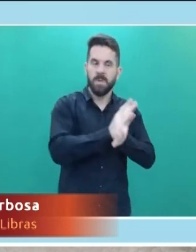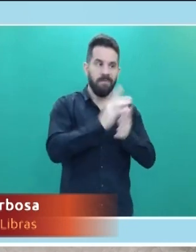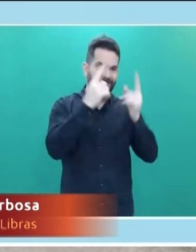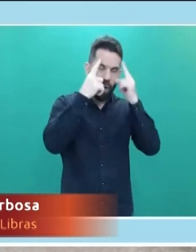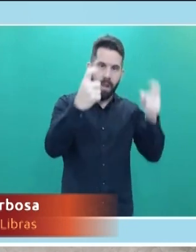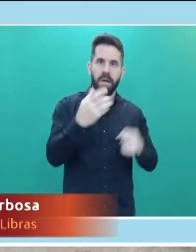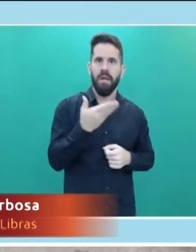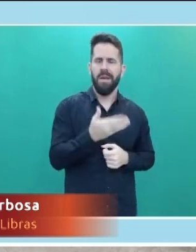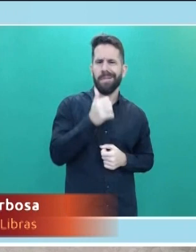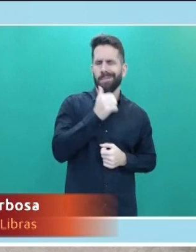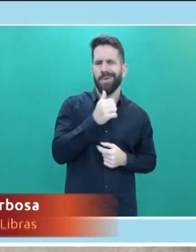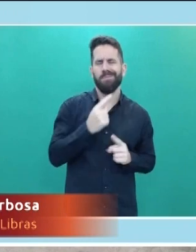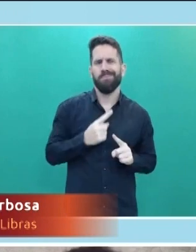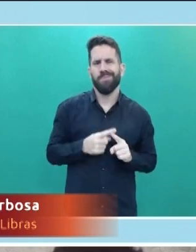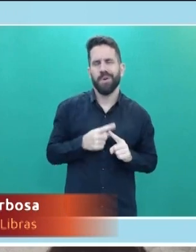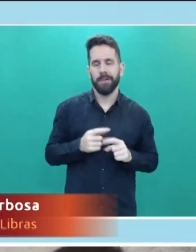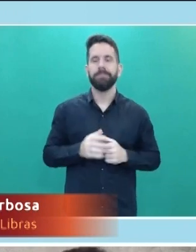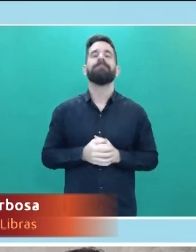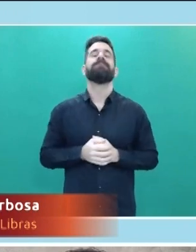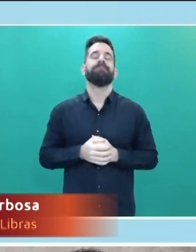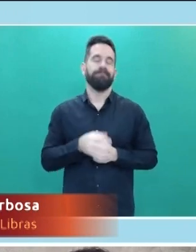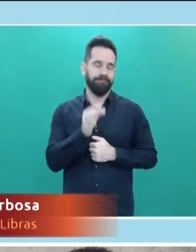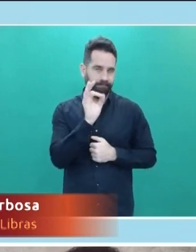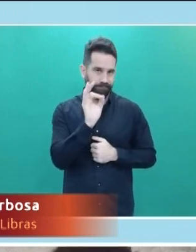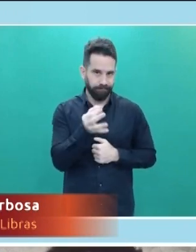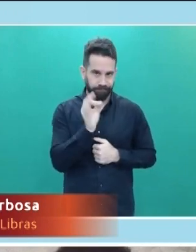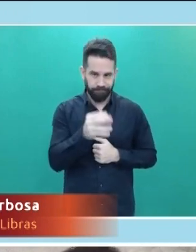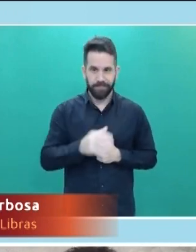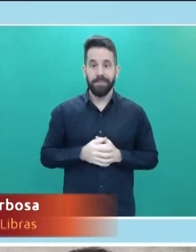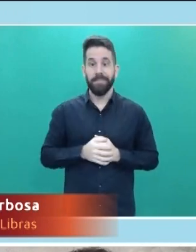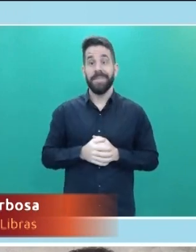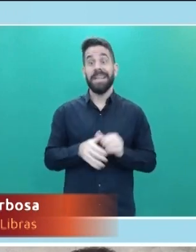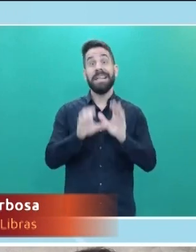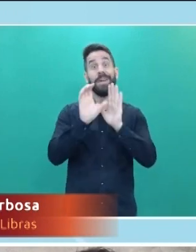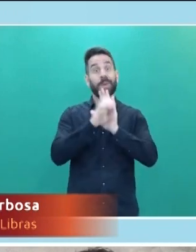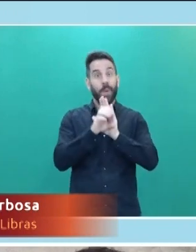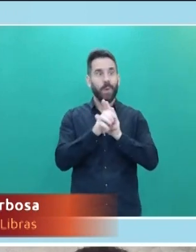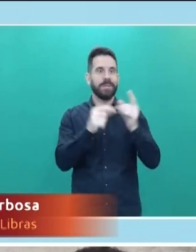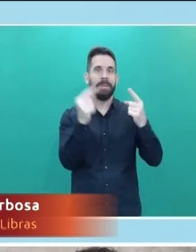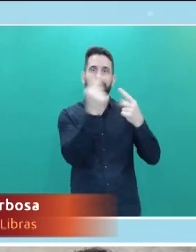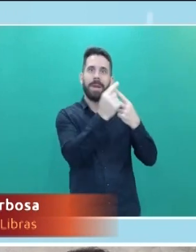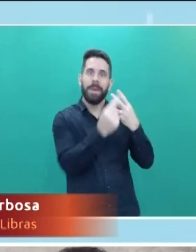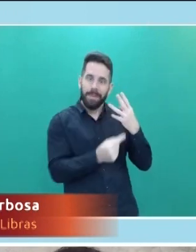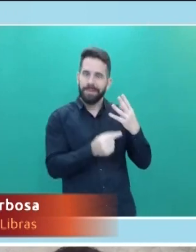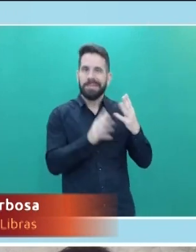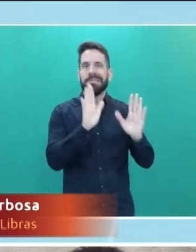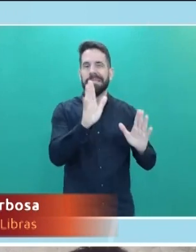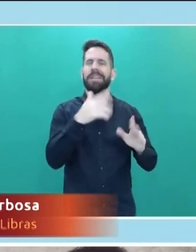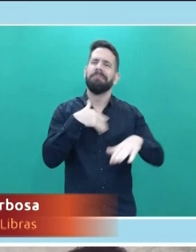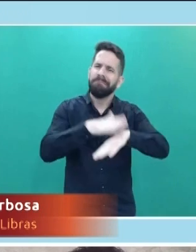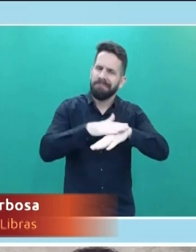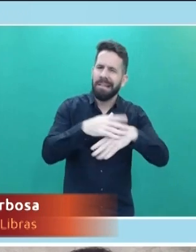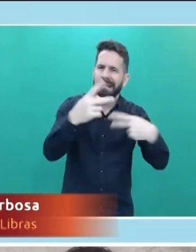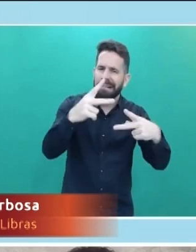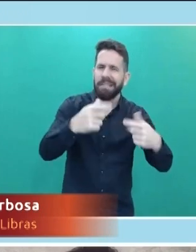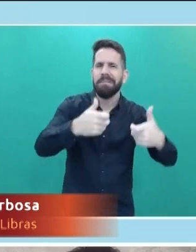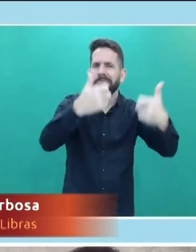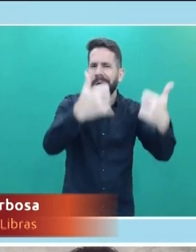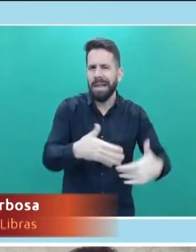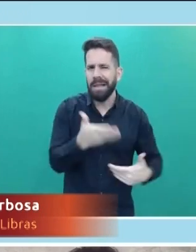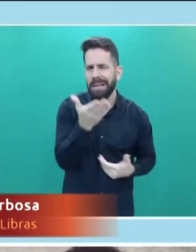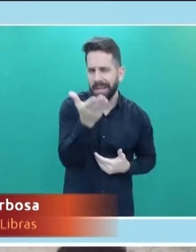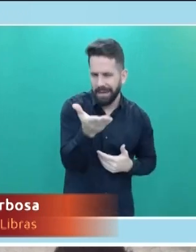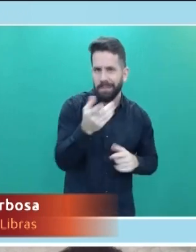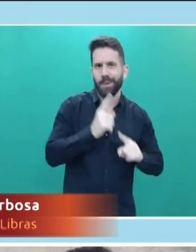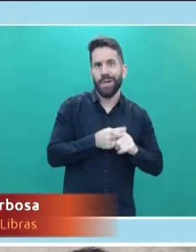Tá certo, Camila, muito obrigado. Com relação à terminologia, eu vou deixar para a Michele terminar, acho que ela estava, né, uma especialista especificamente